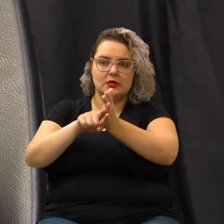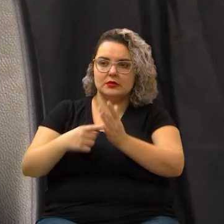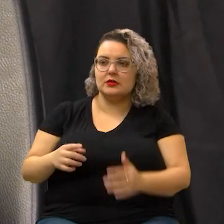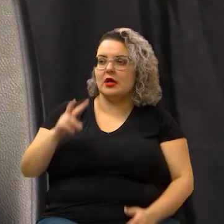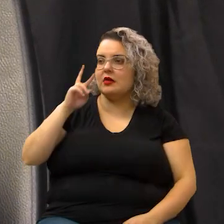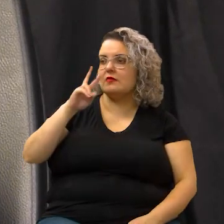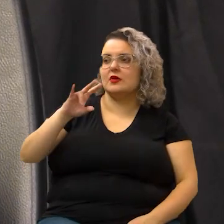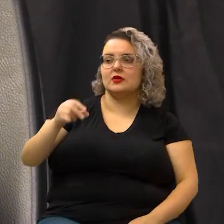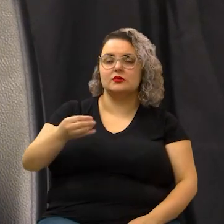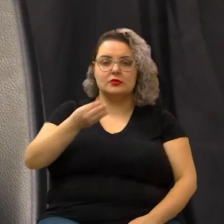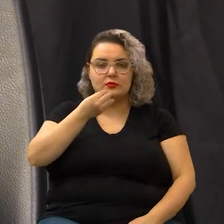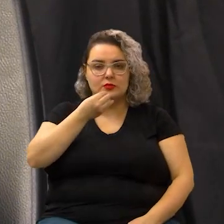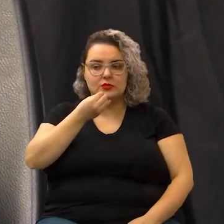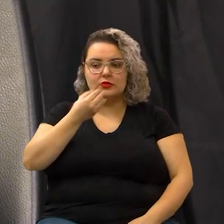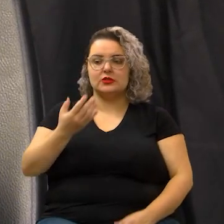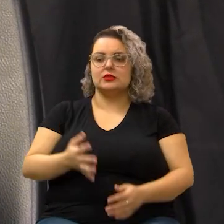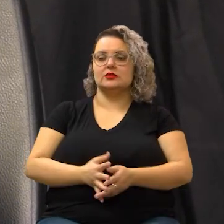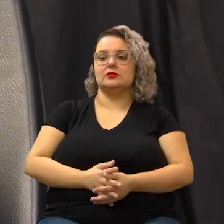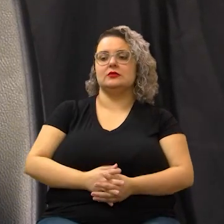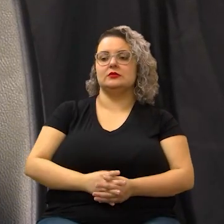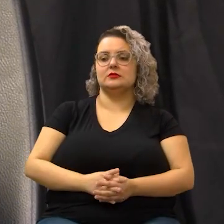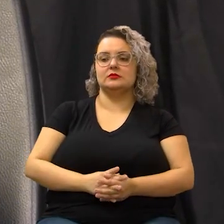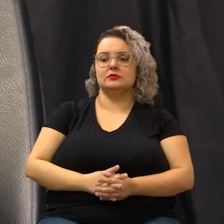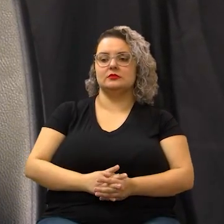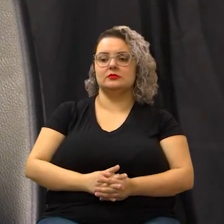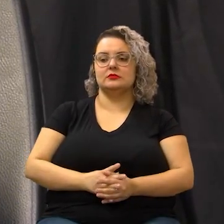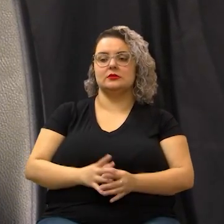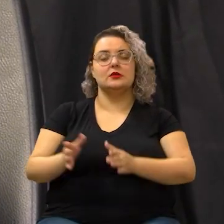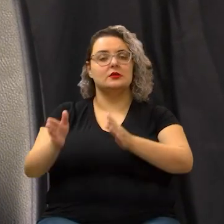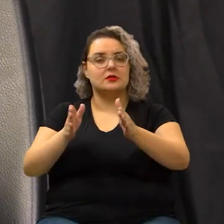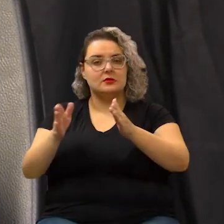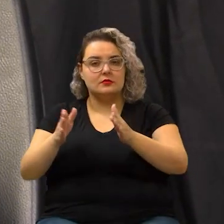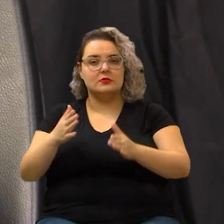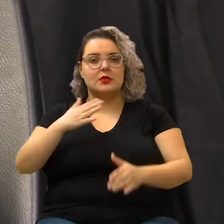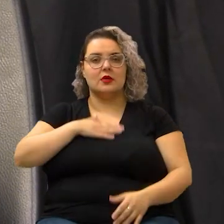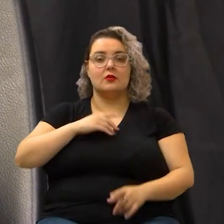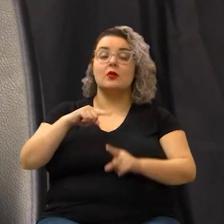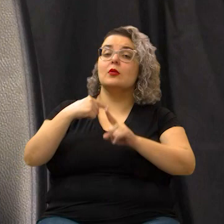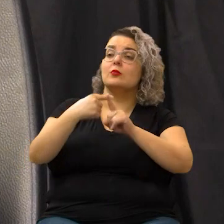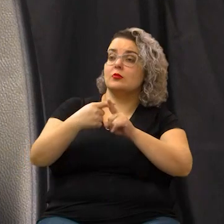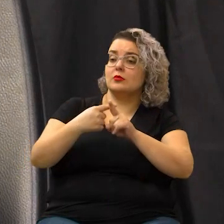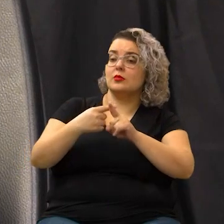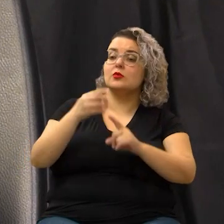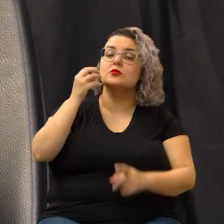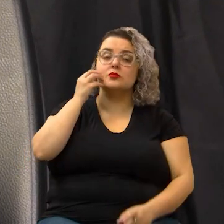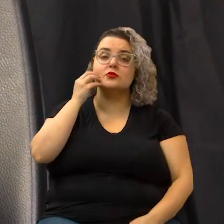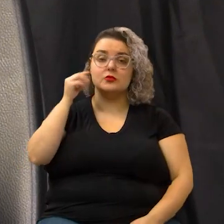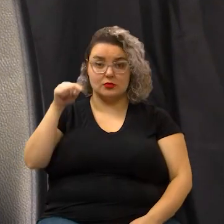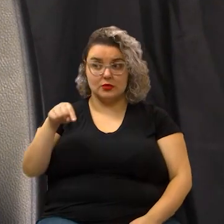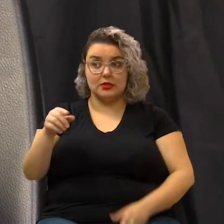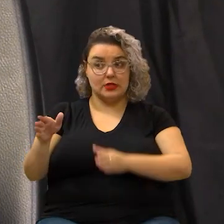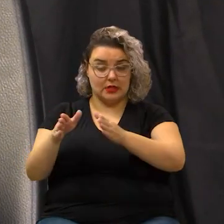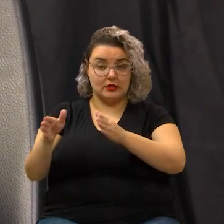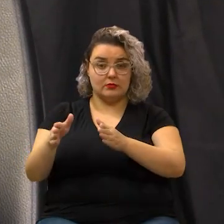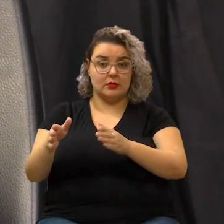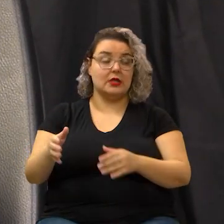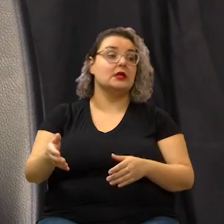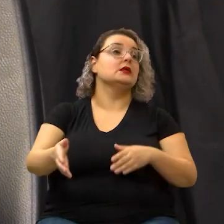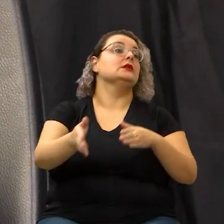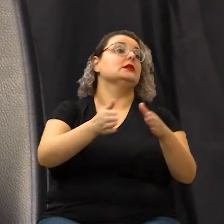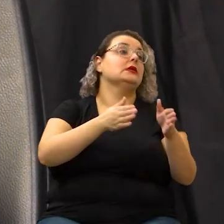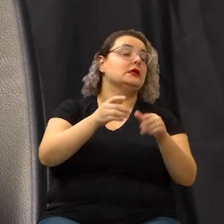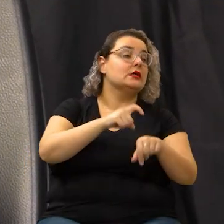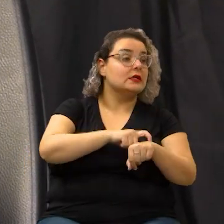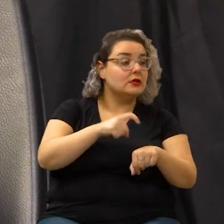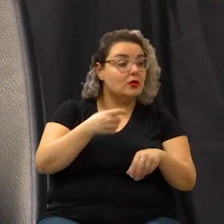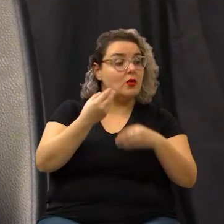pesquisando muito, sabe? Eu vendo oportunidades. Então essa parte minha foi a parte positiva do Igor ali. Tá. E